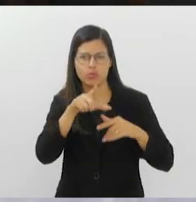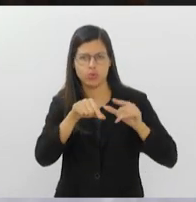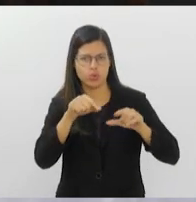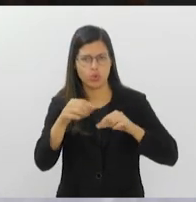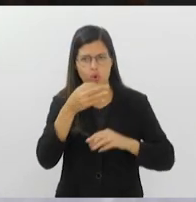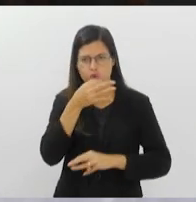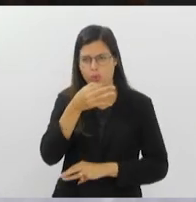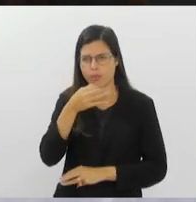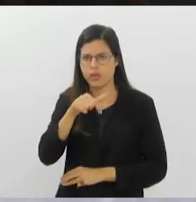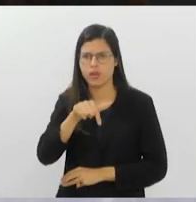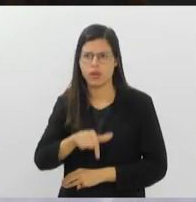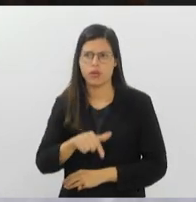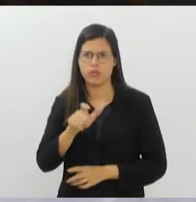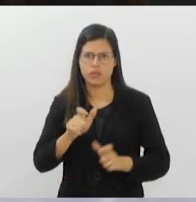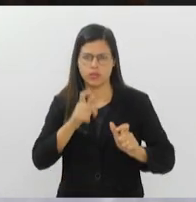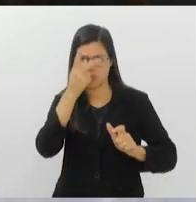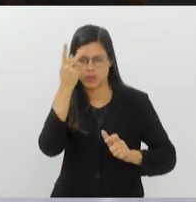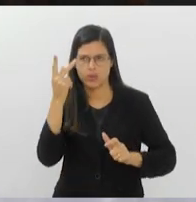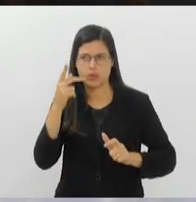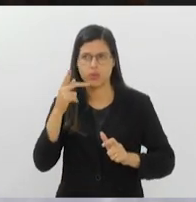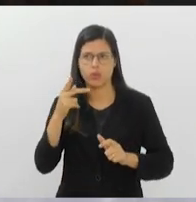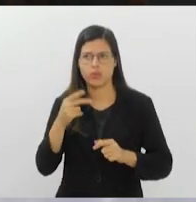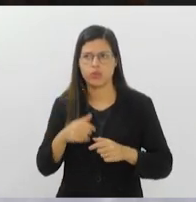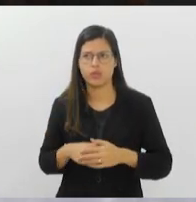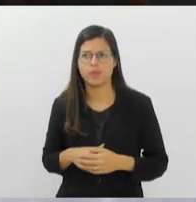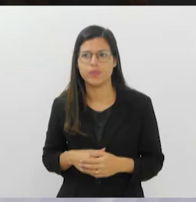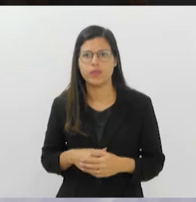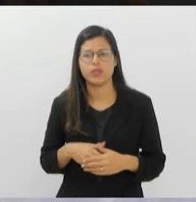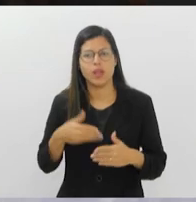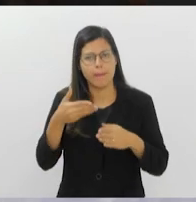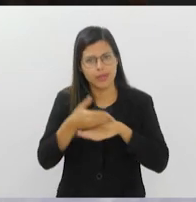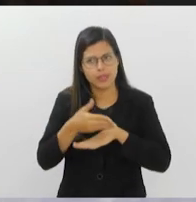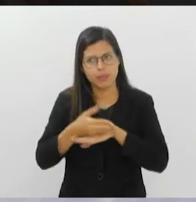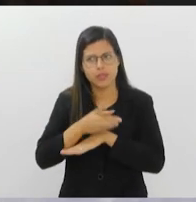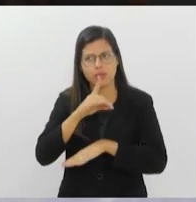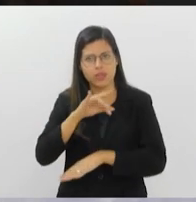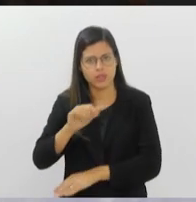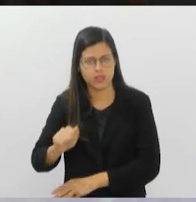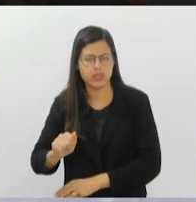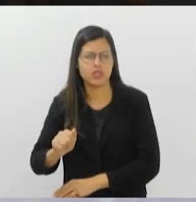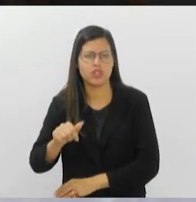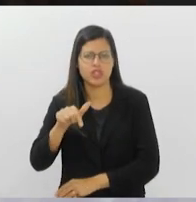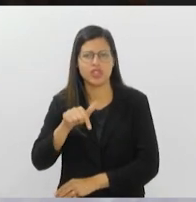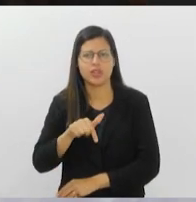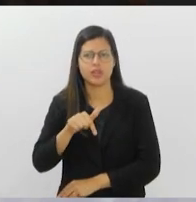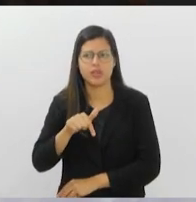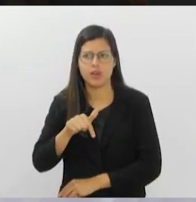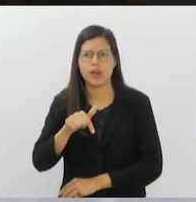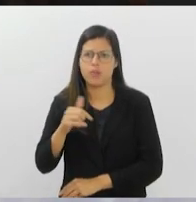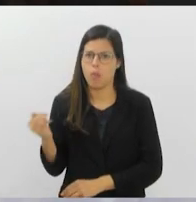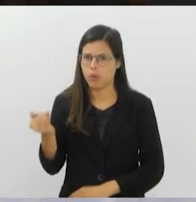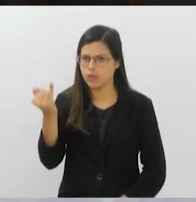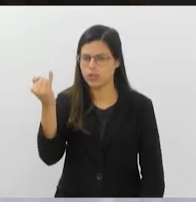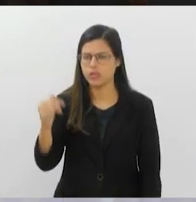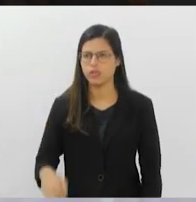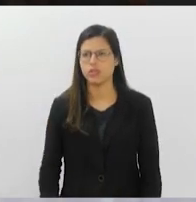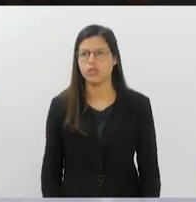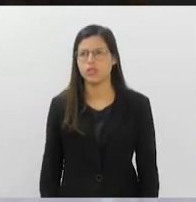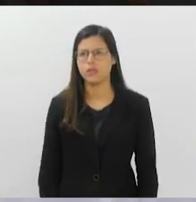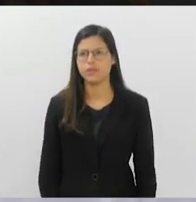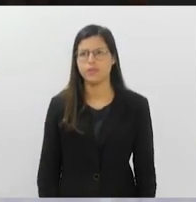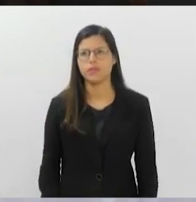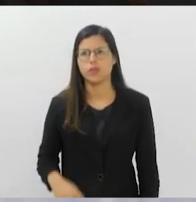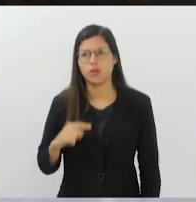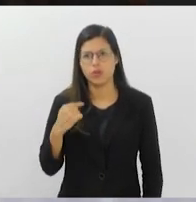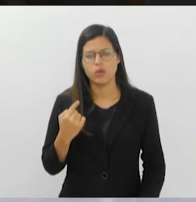processo. E, obviamente, a participação no dia da luta antimanicomial é uma participação importante. Mas a gente segue